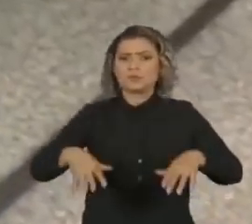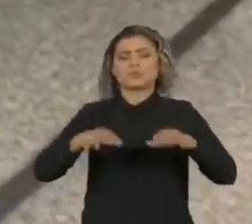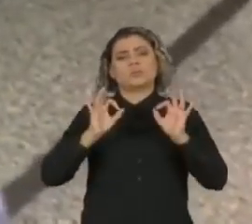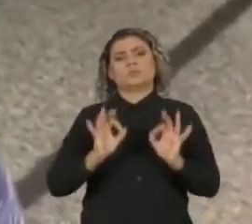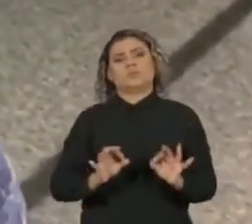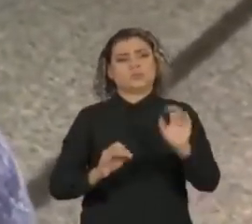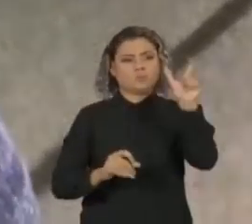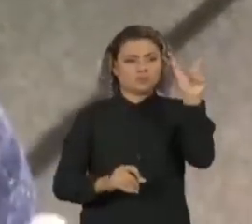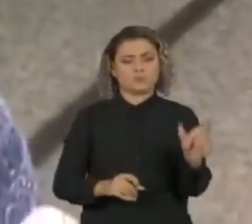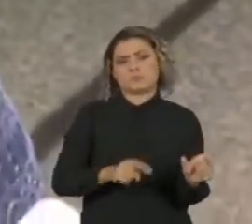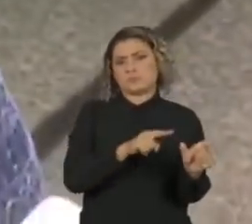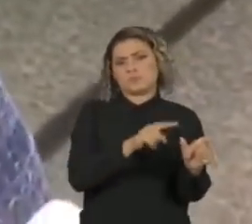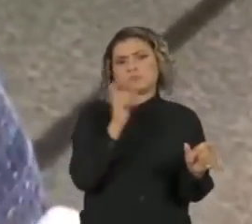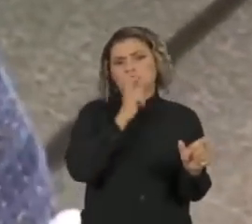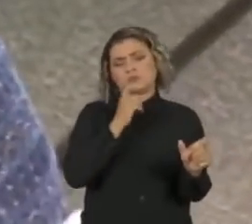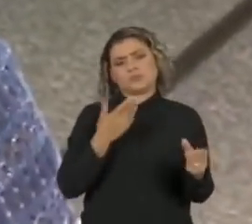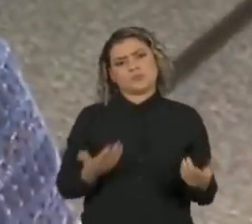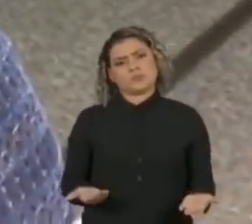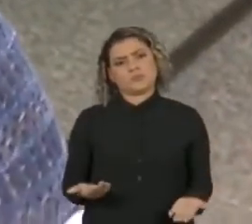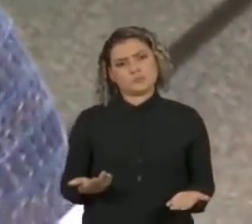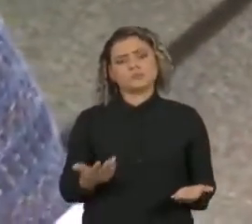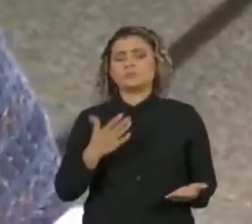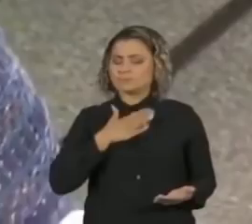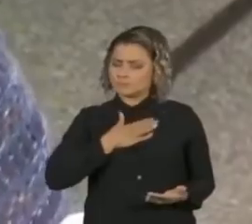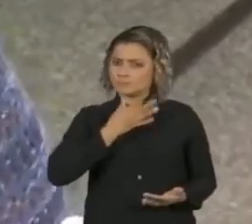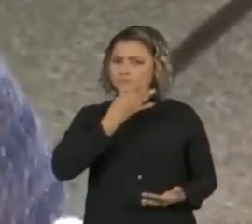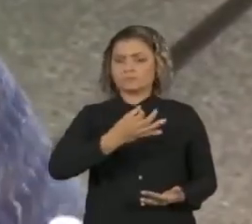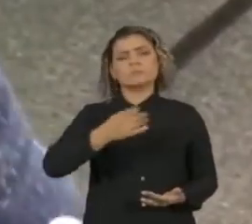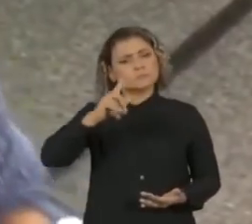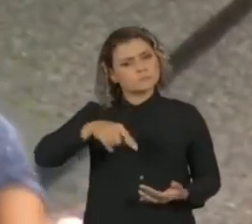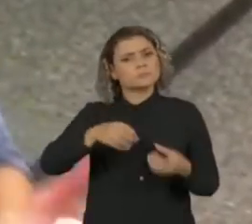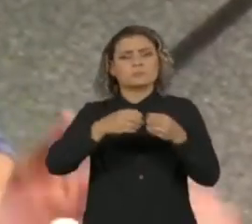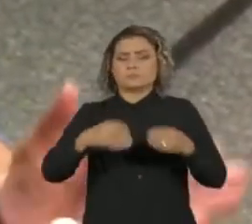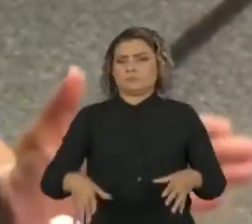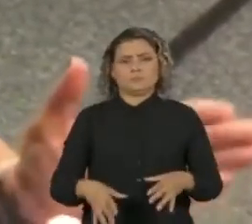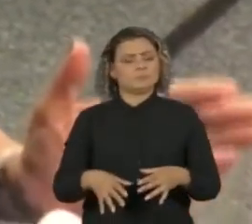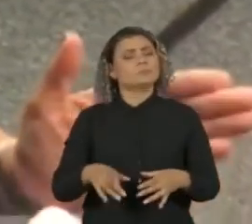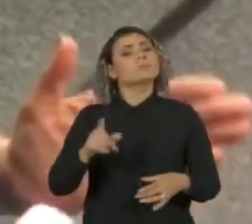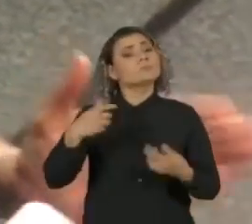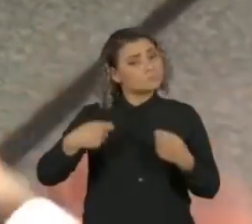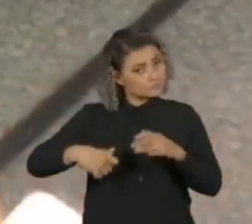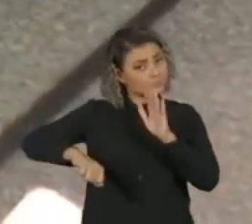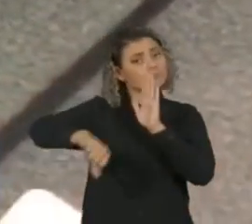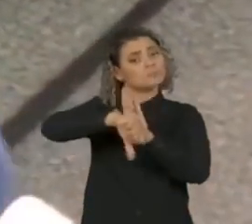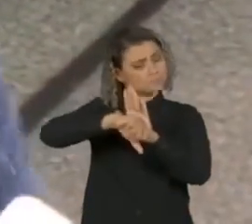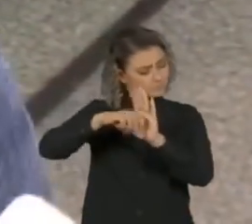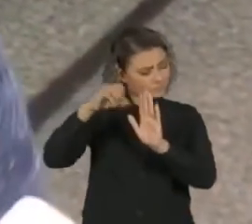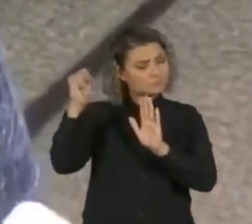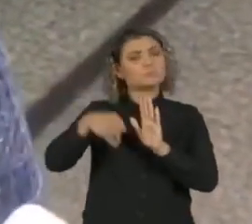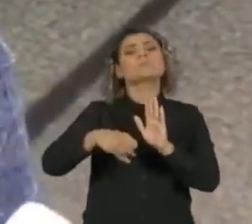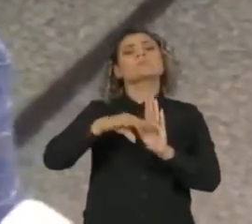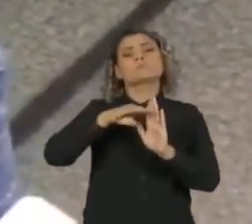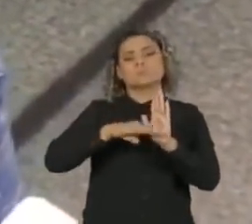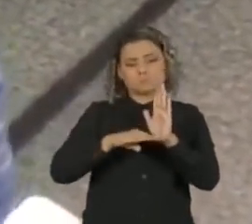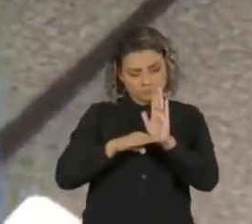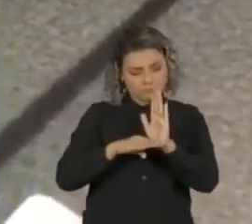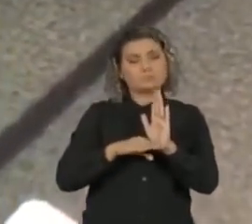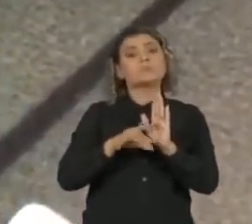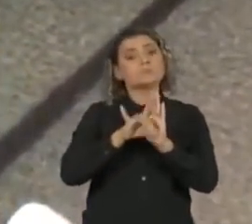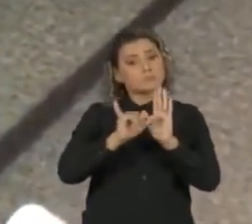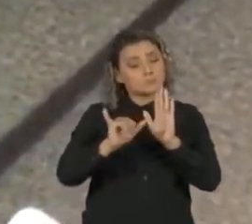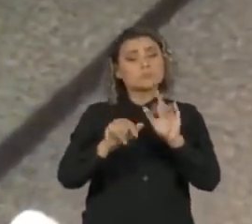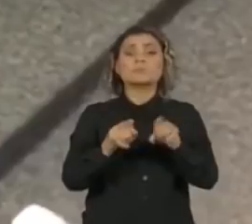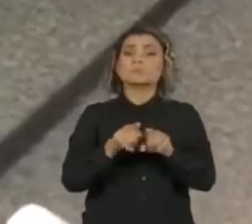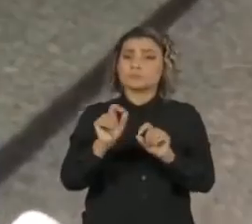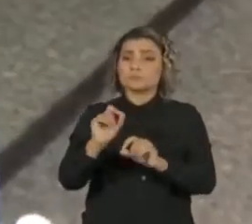outro. Aí não é possível. Aí, na minha opinião, isso pode tanto ser enquadrado no Código Penal hoje, quanto no futuro, como